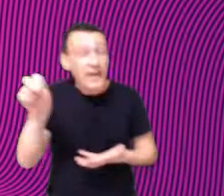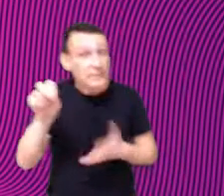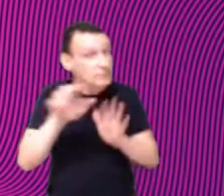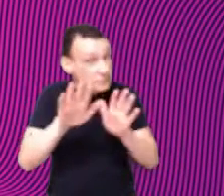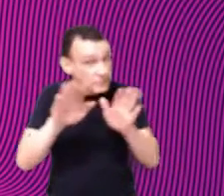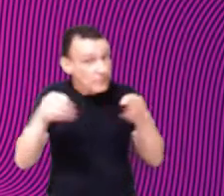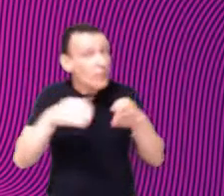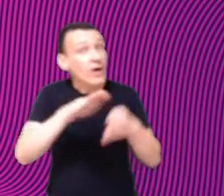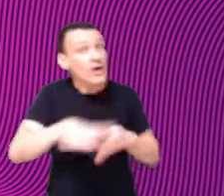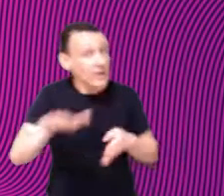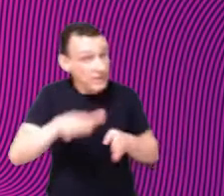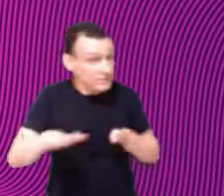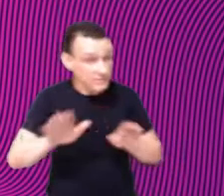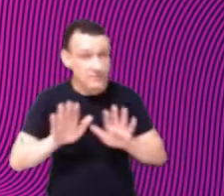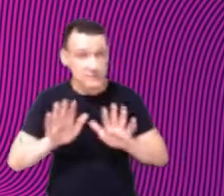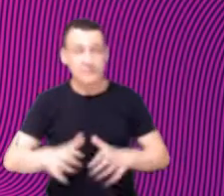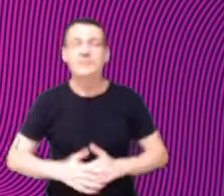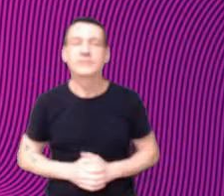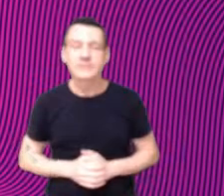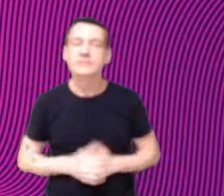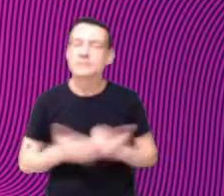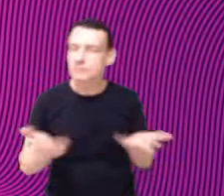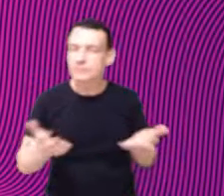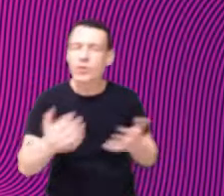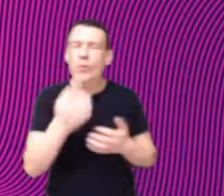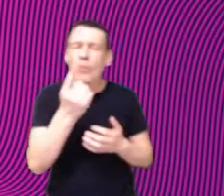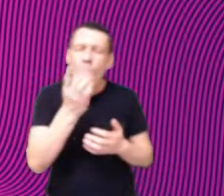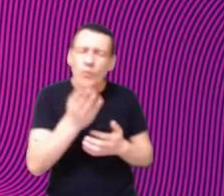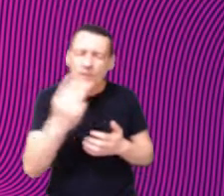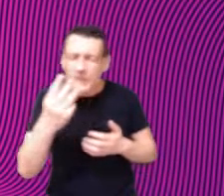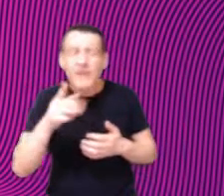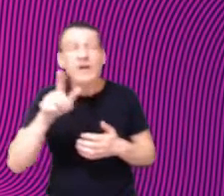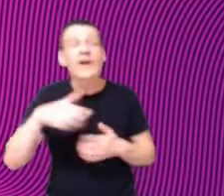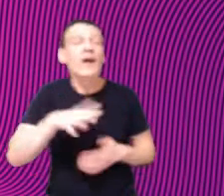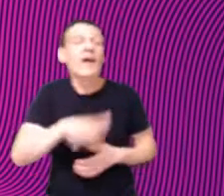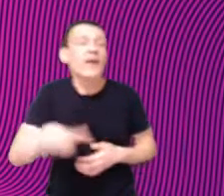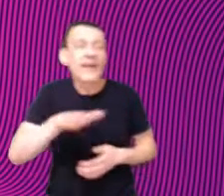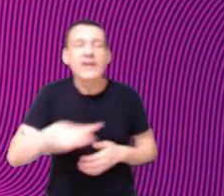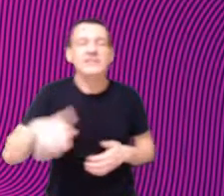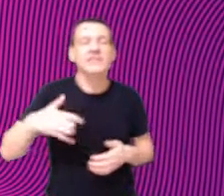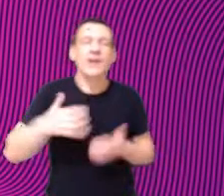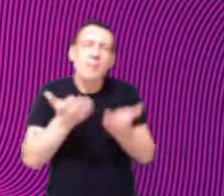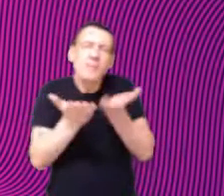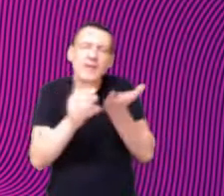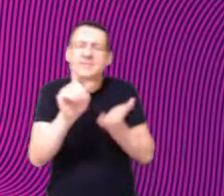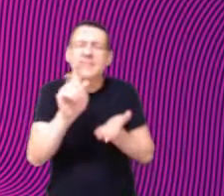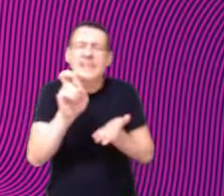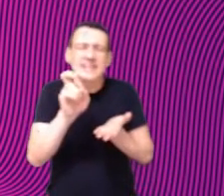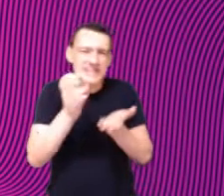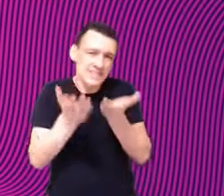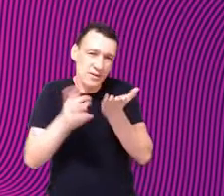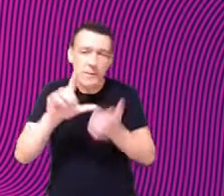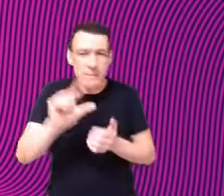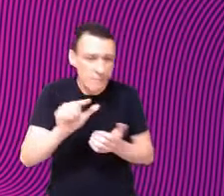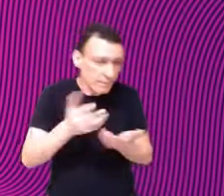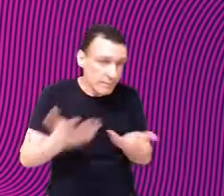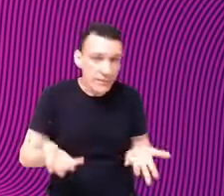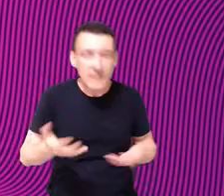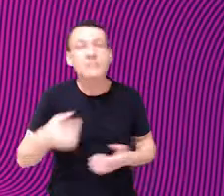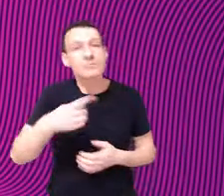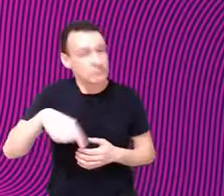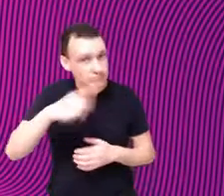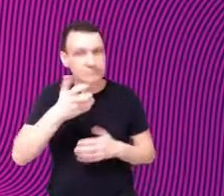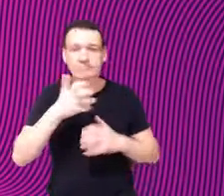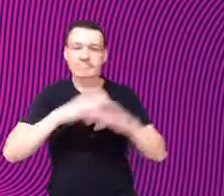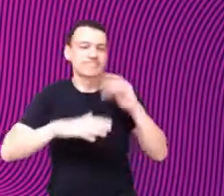terço desses transplantes são crianças menores que 15 quilos, e nós tivemos o foco sempre de buscar a excelência,